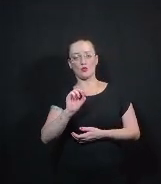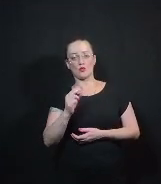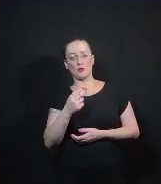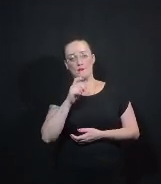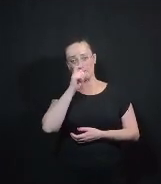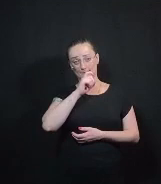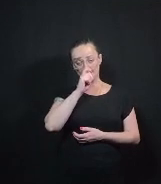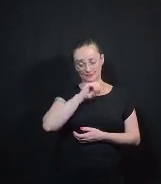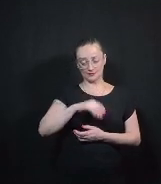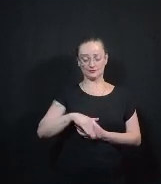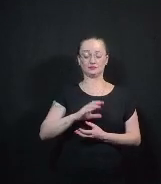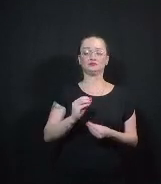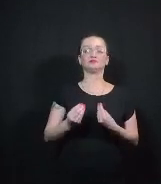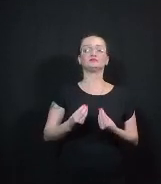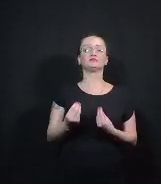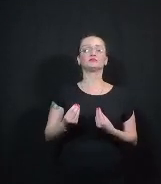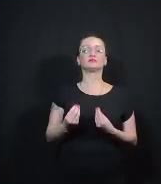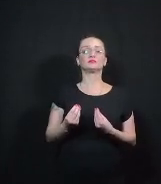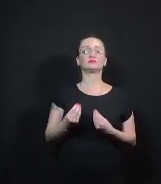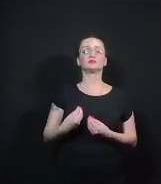medida existe